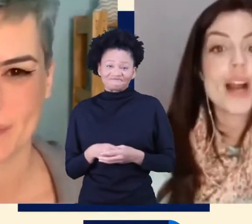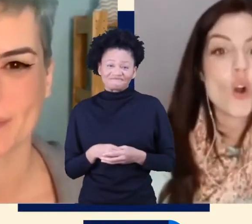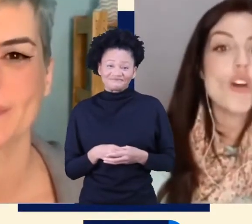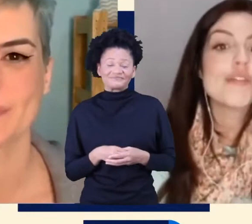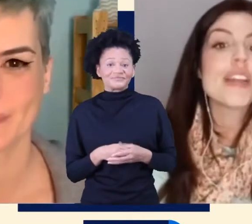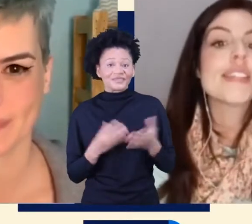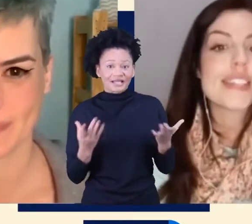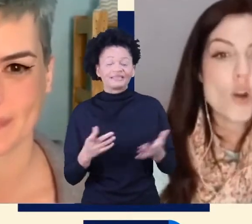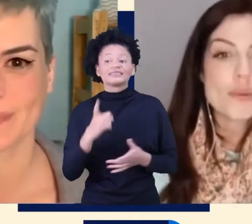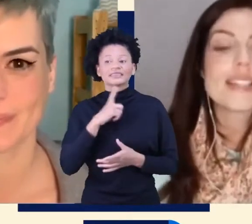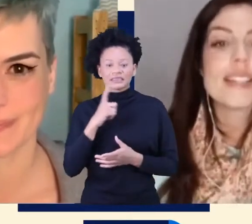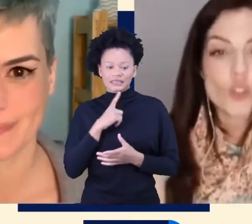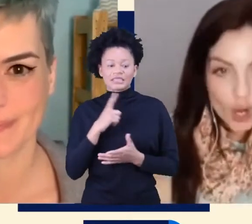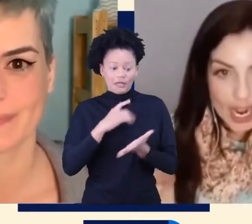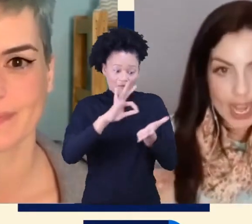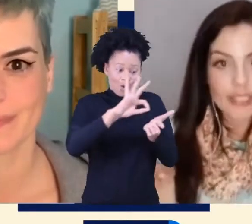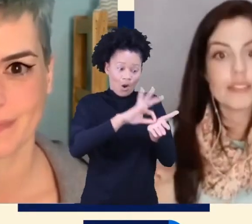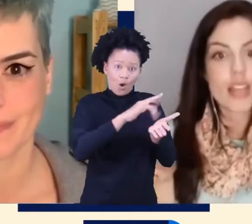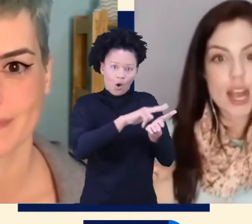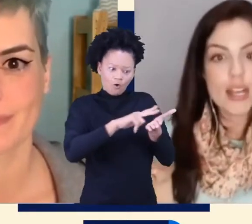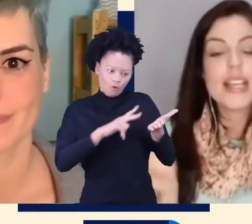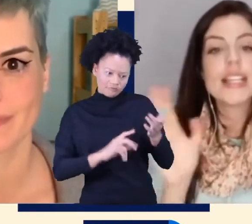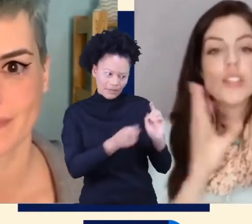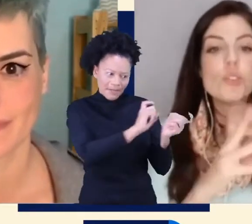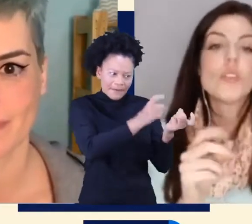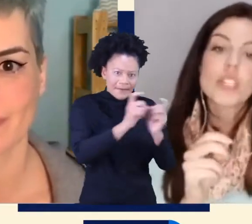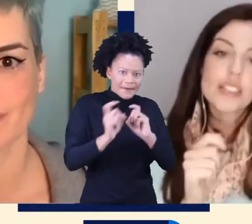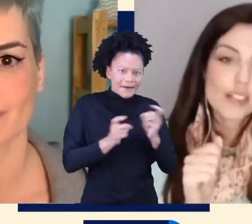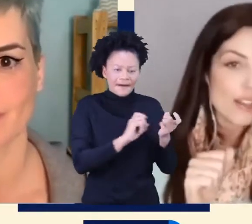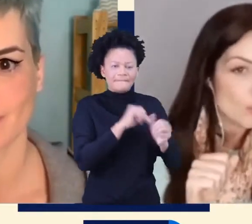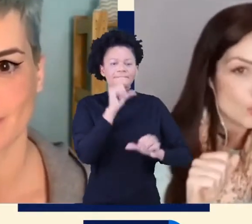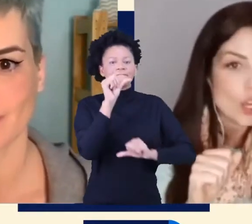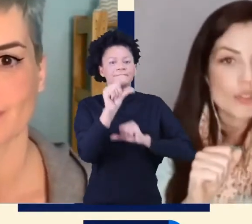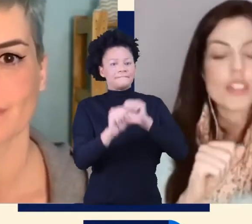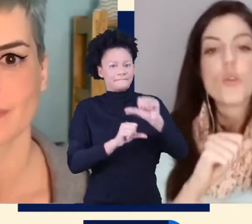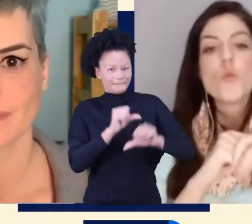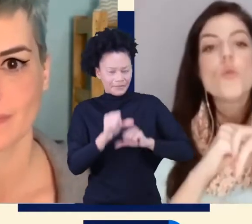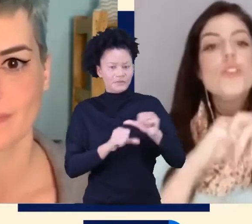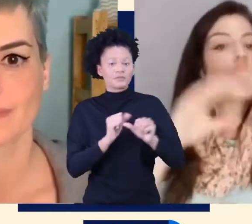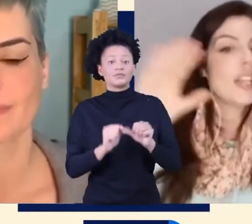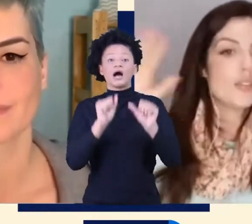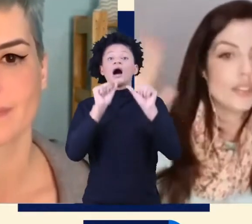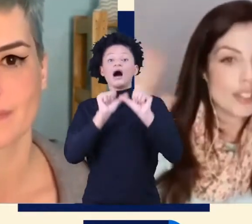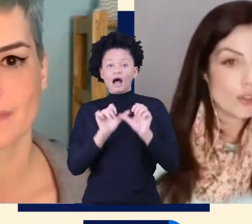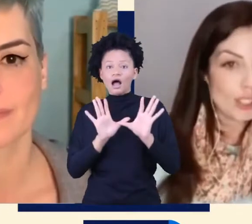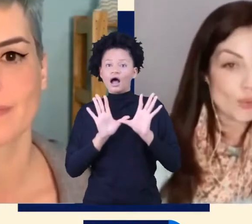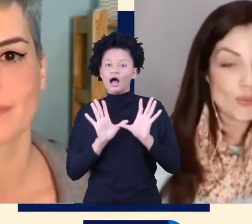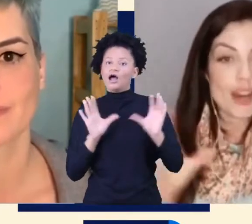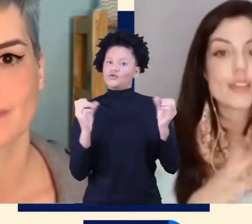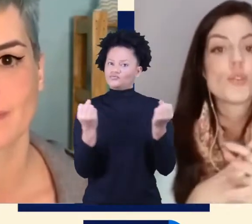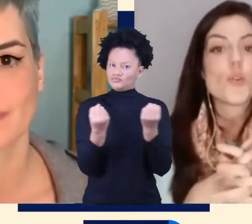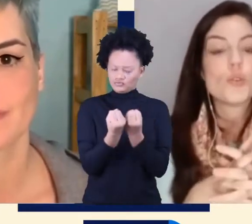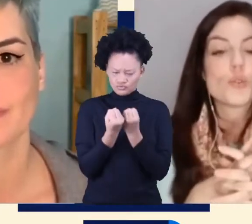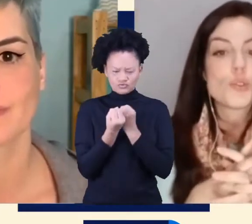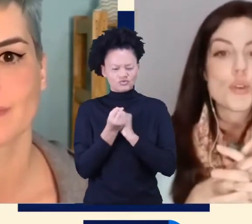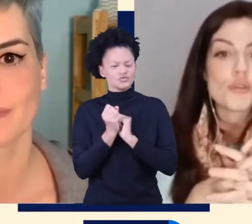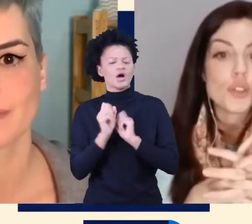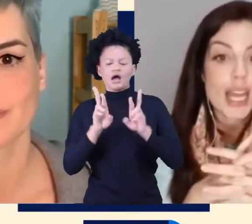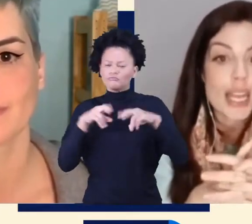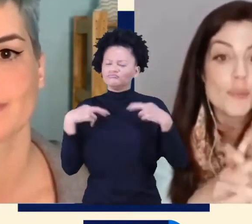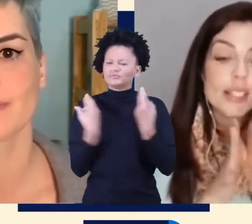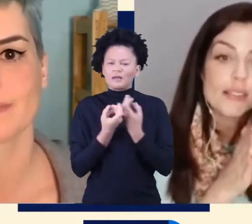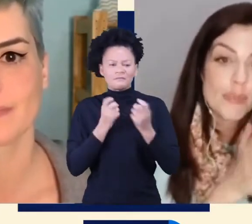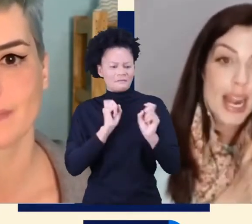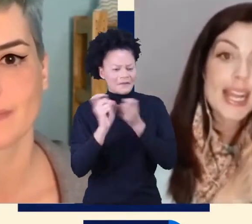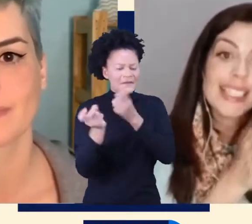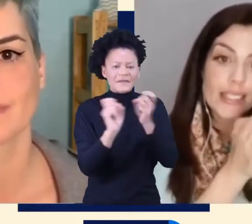houve uma convenção para se trocar, tá? Isso da Organização Mundial de Saúde, se reunindo com vários outros